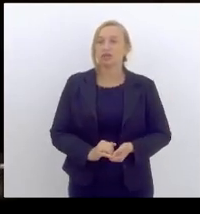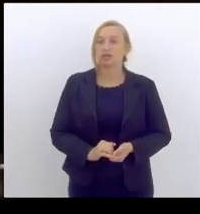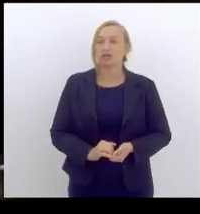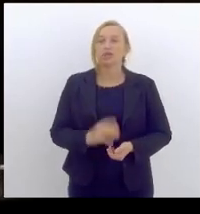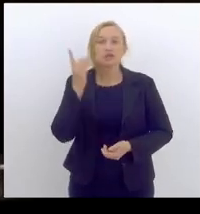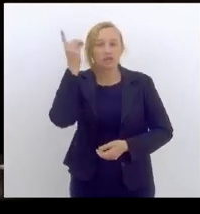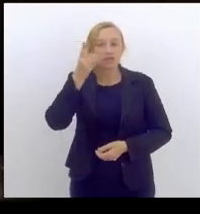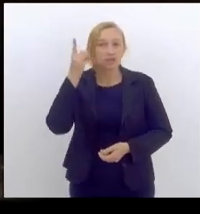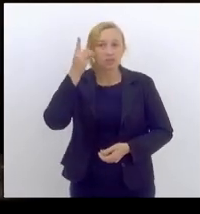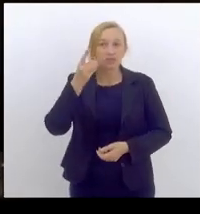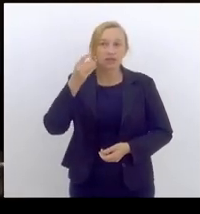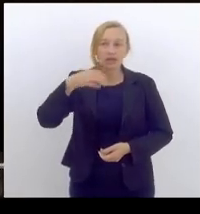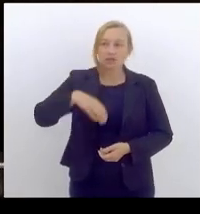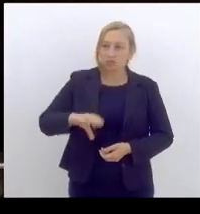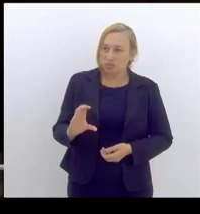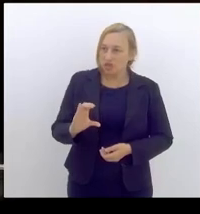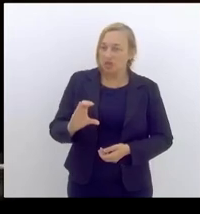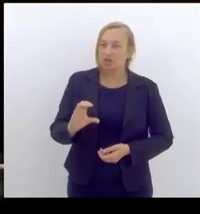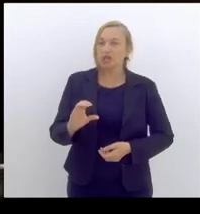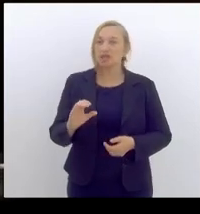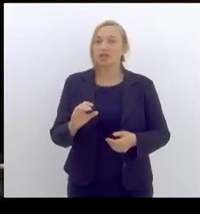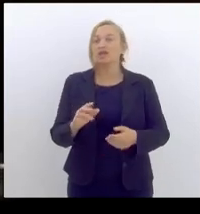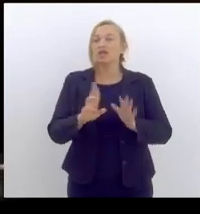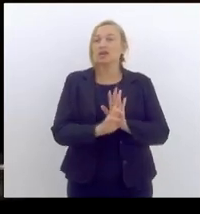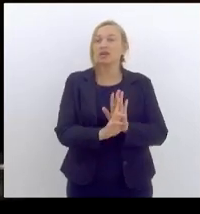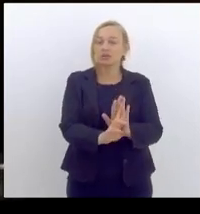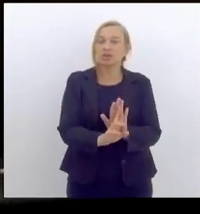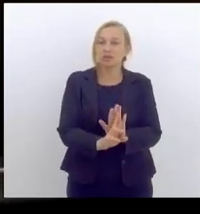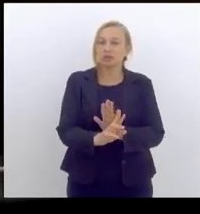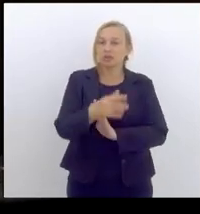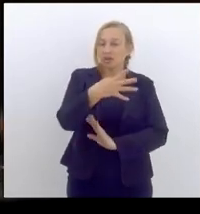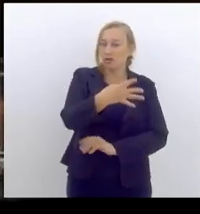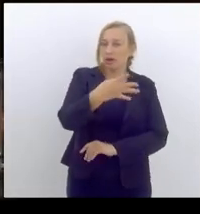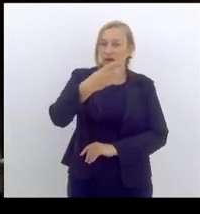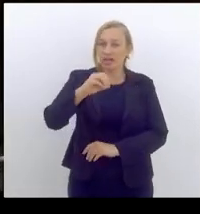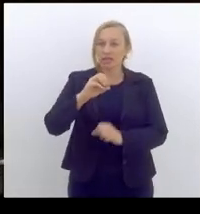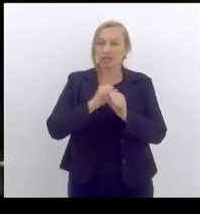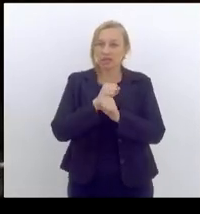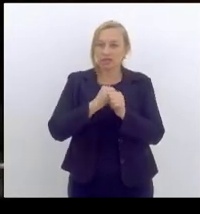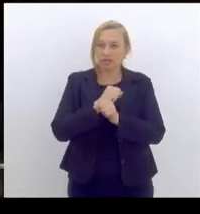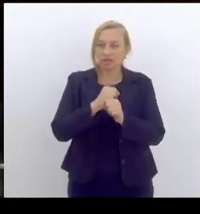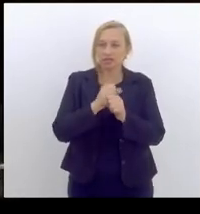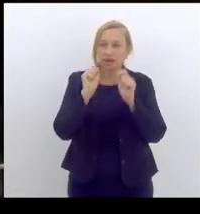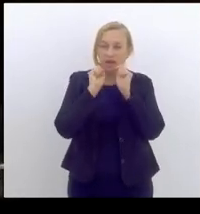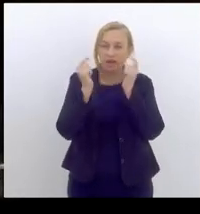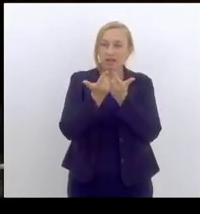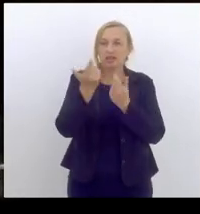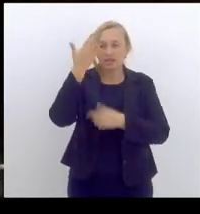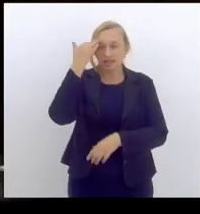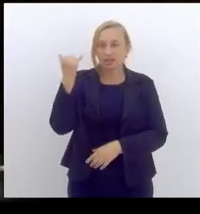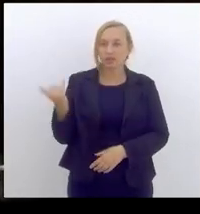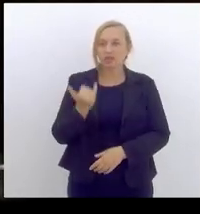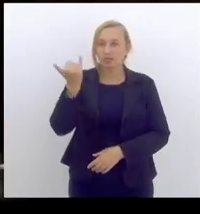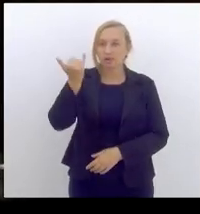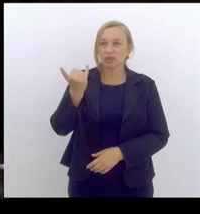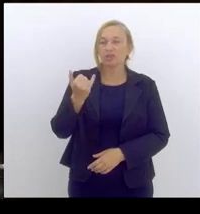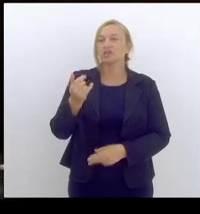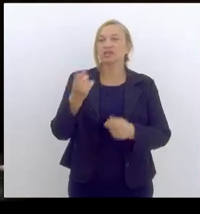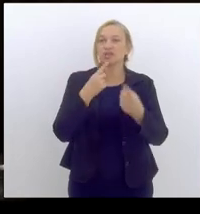Deputado Mink, que representa esse parlamento há 40 anos, sabe da importância do debate.